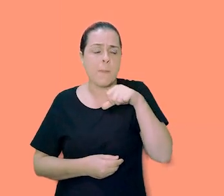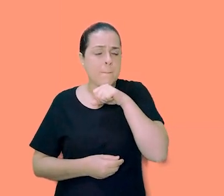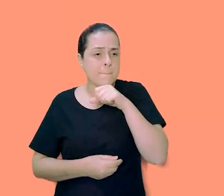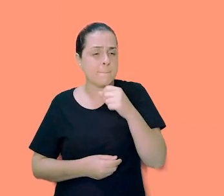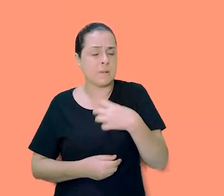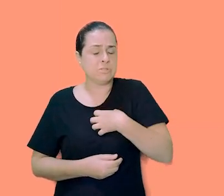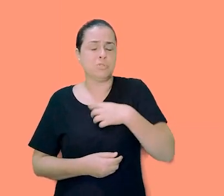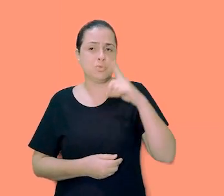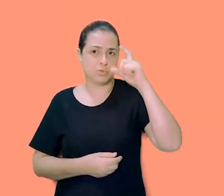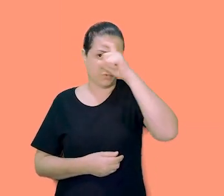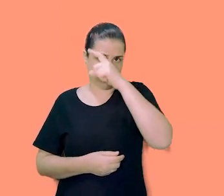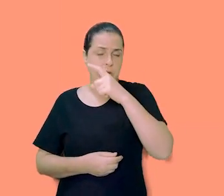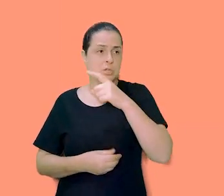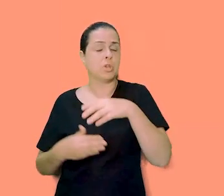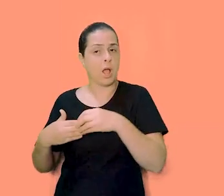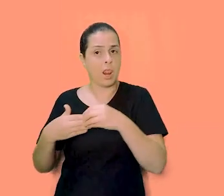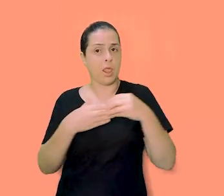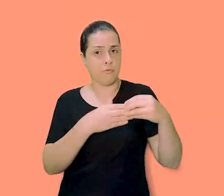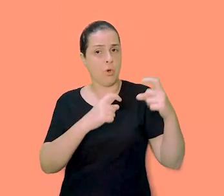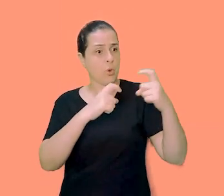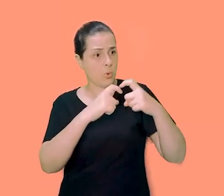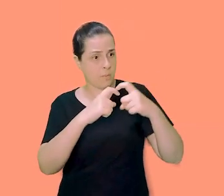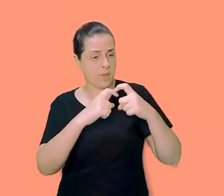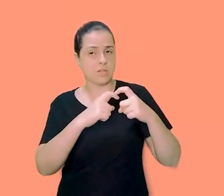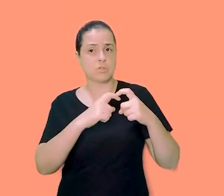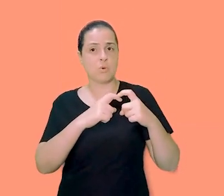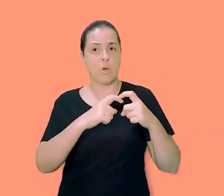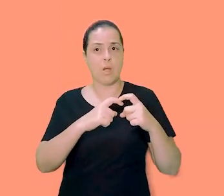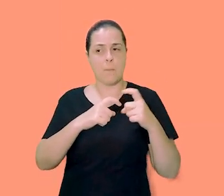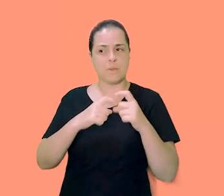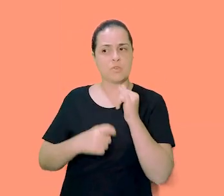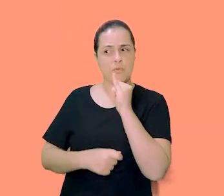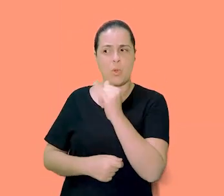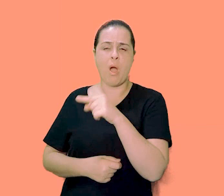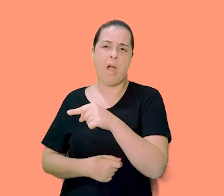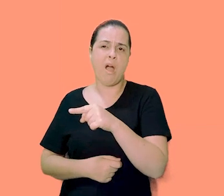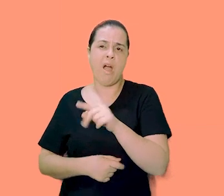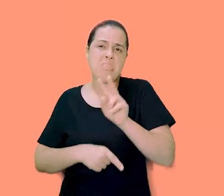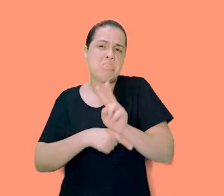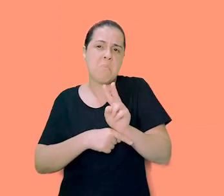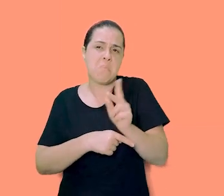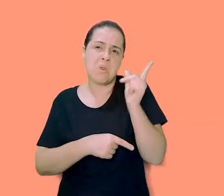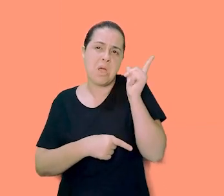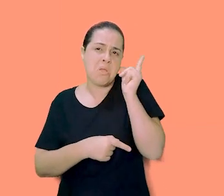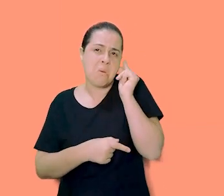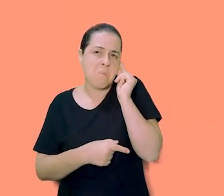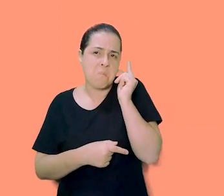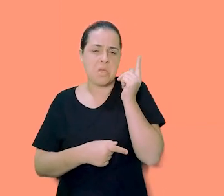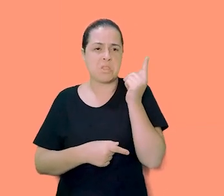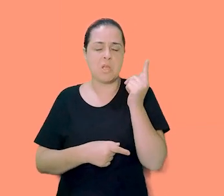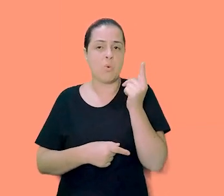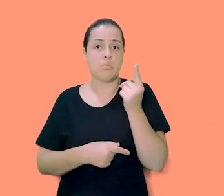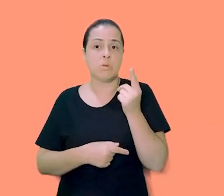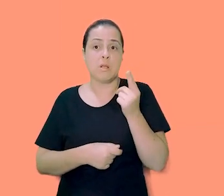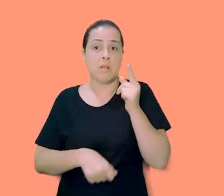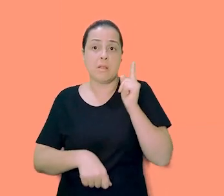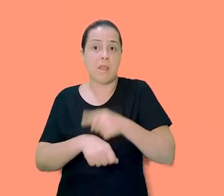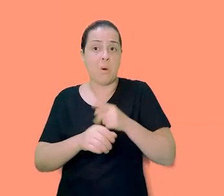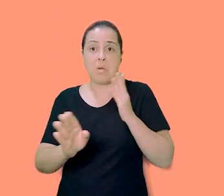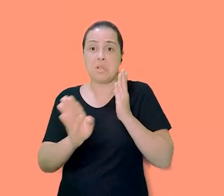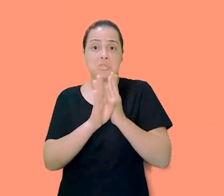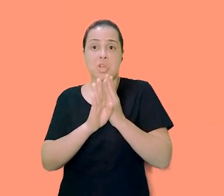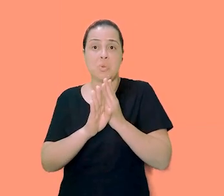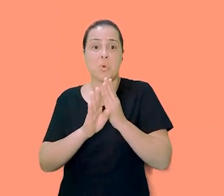ela. Nós fomos para os médicos e eles falaram, é uma perda temporária, ninguém nem sabia dar um diagnóstico naquele